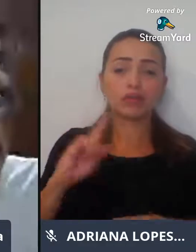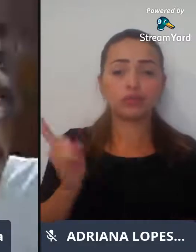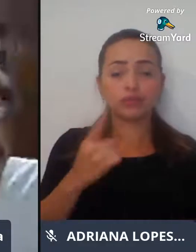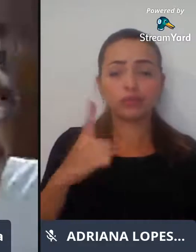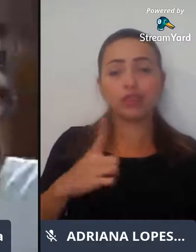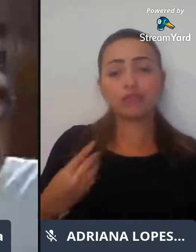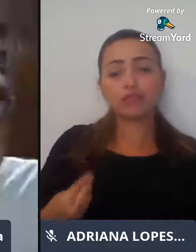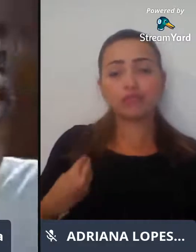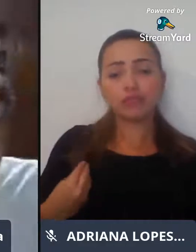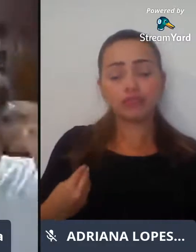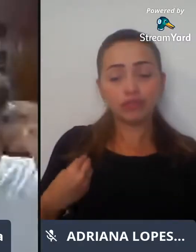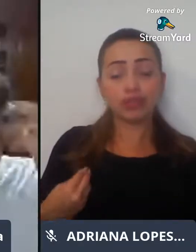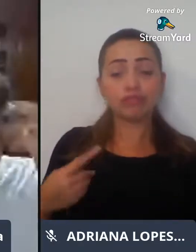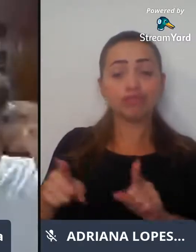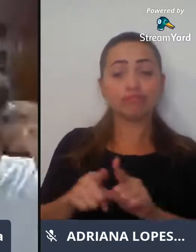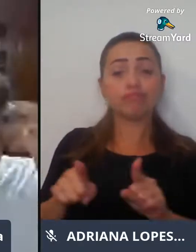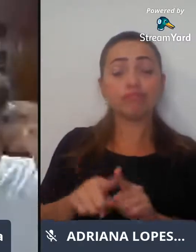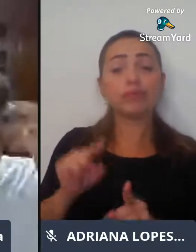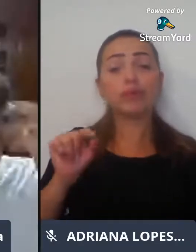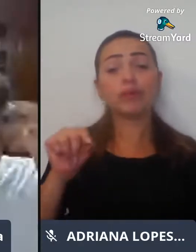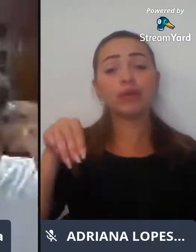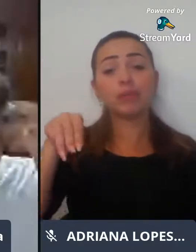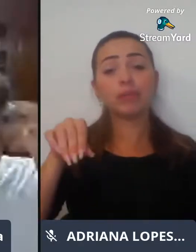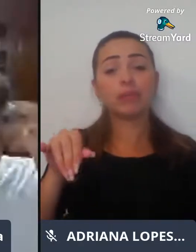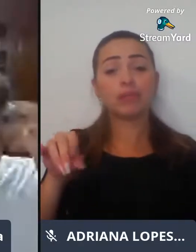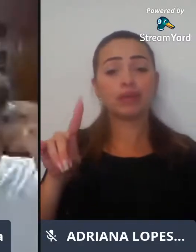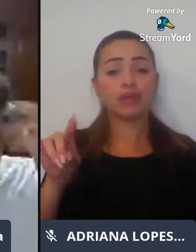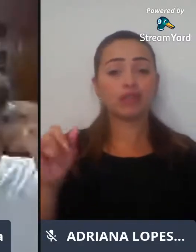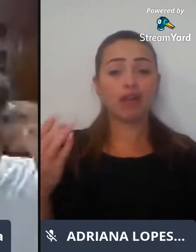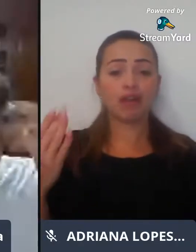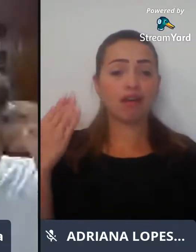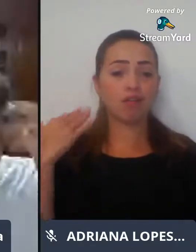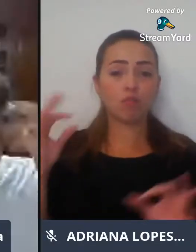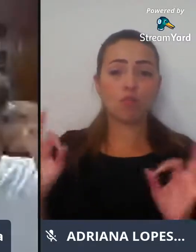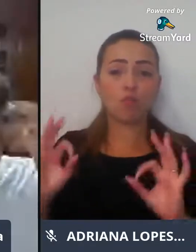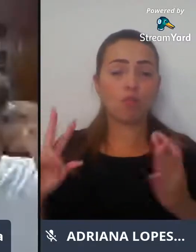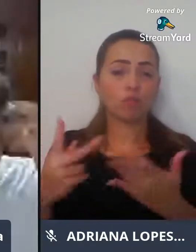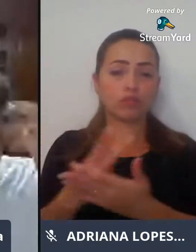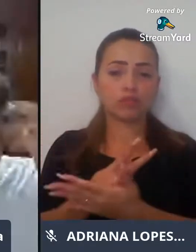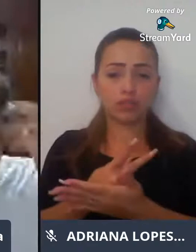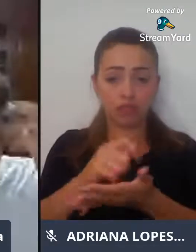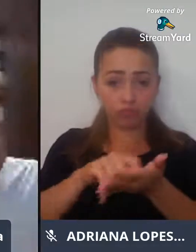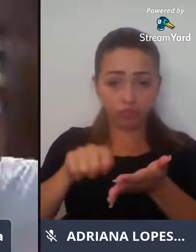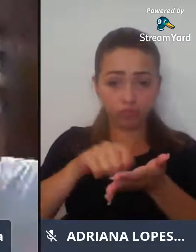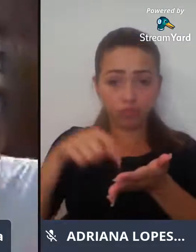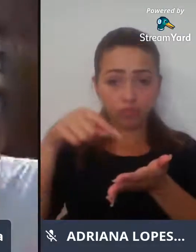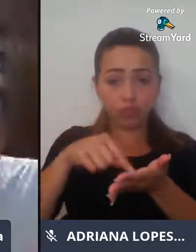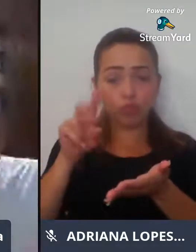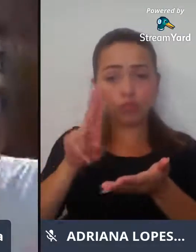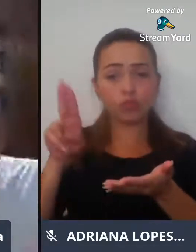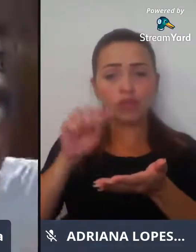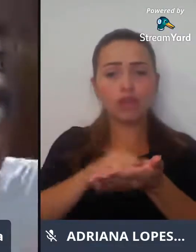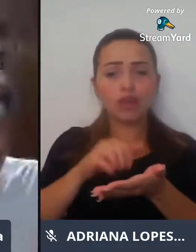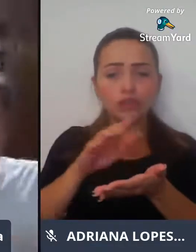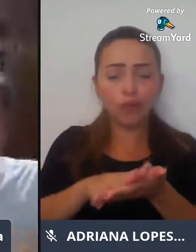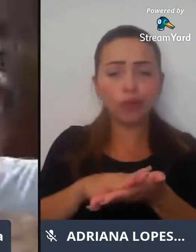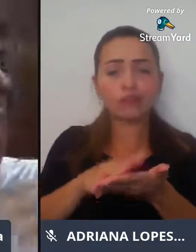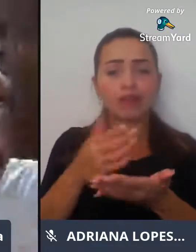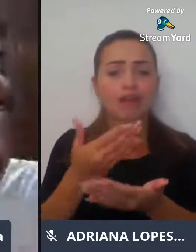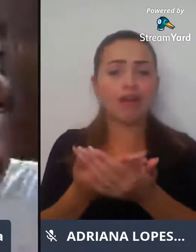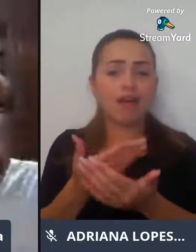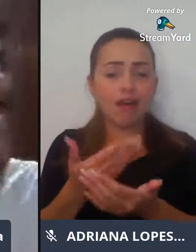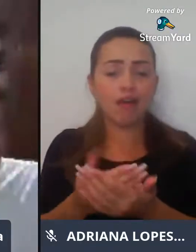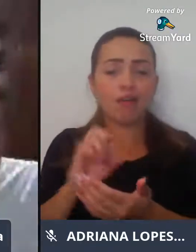que não necessariamente... Isso acontecia, quer dizer, com a mídia escrita a gente fazia isso com as notas de aula, com